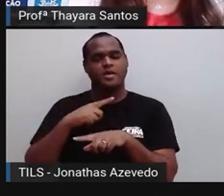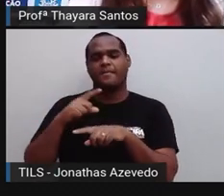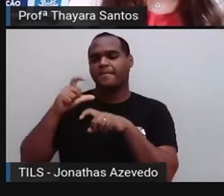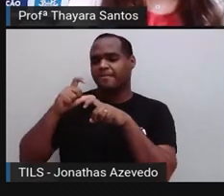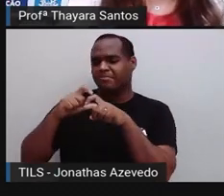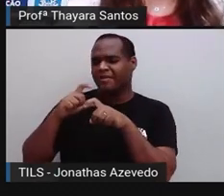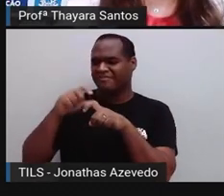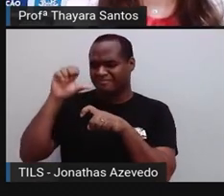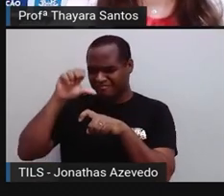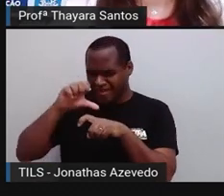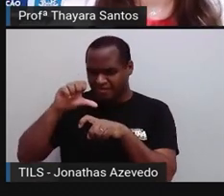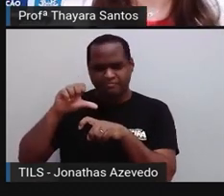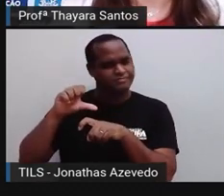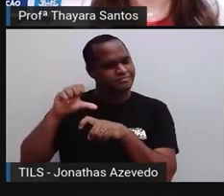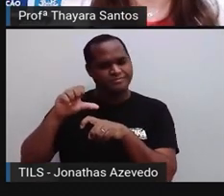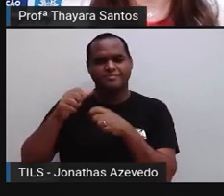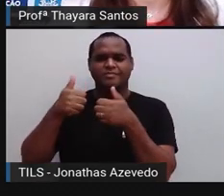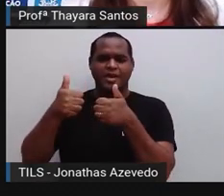necessariamente fazem mal.